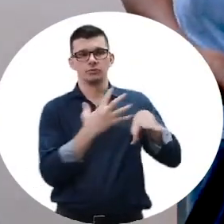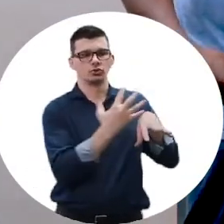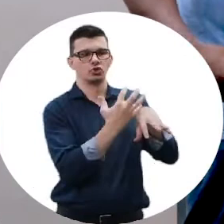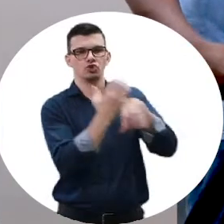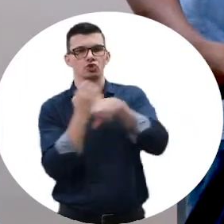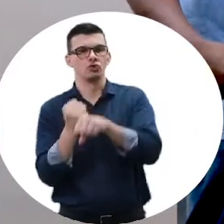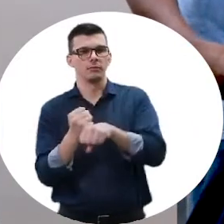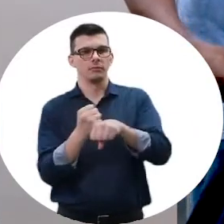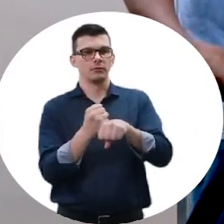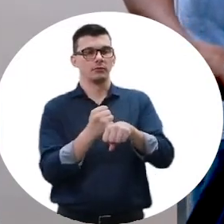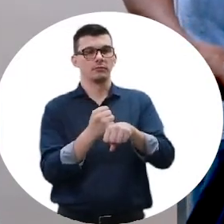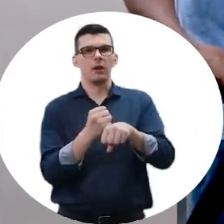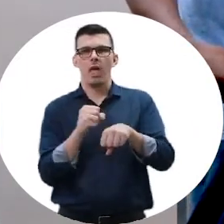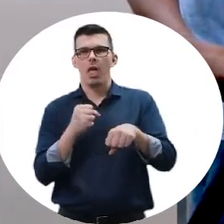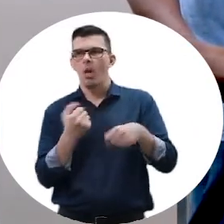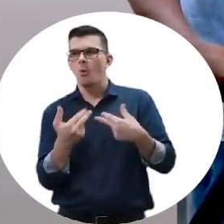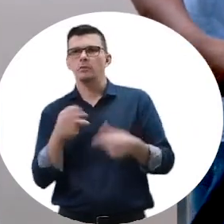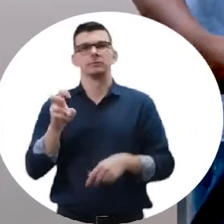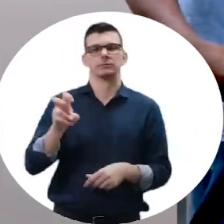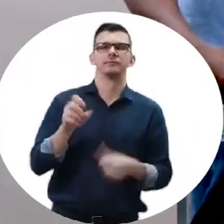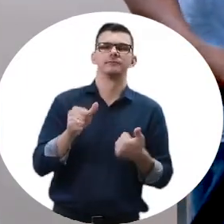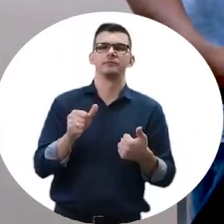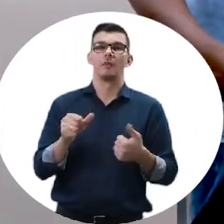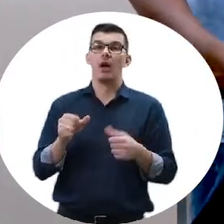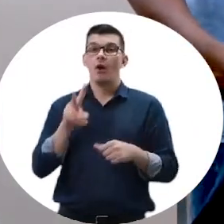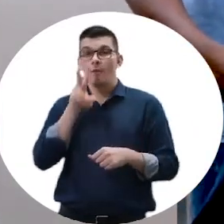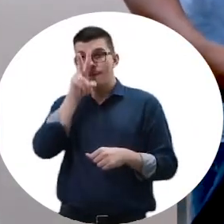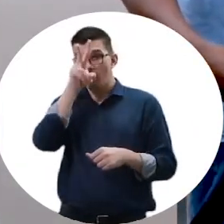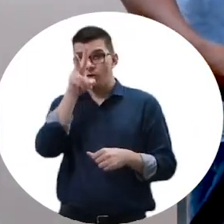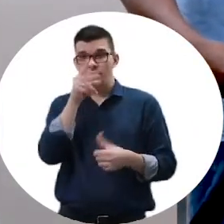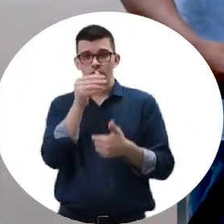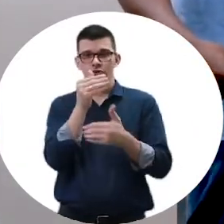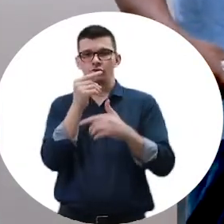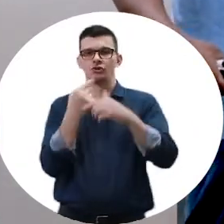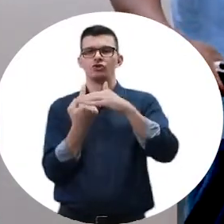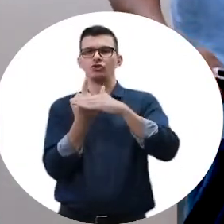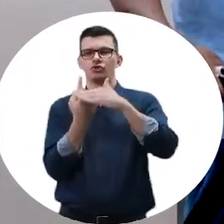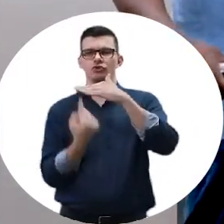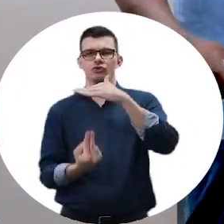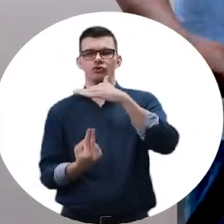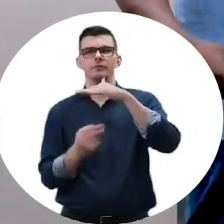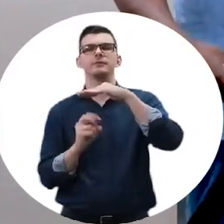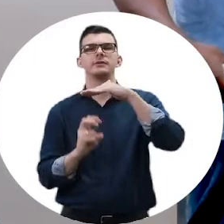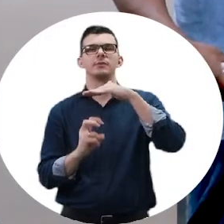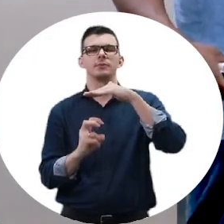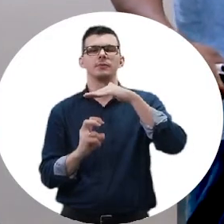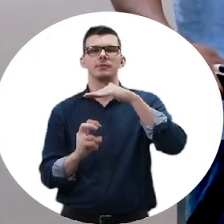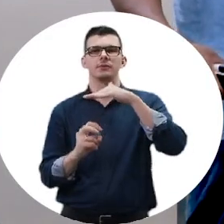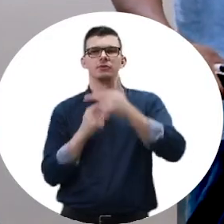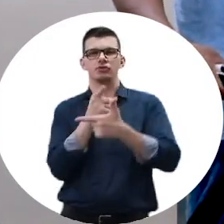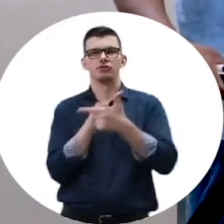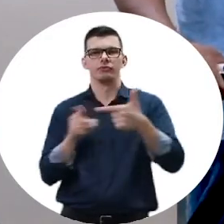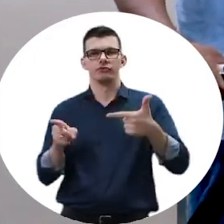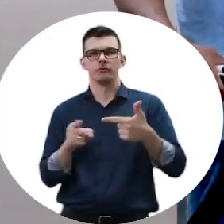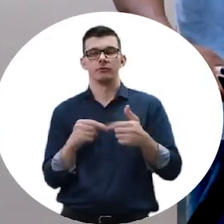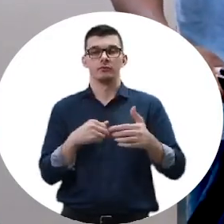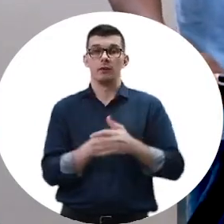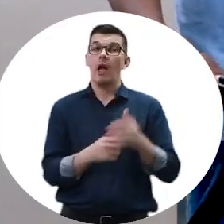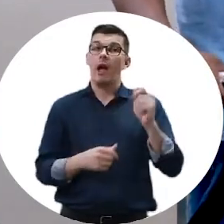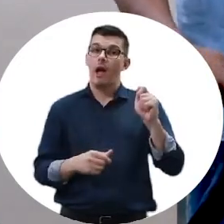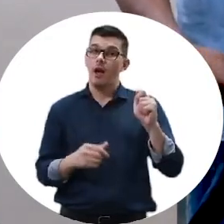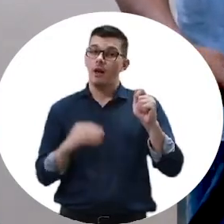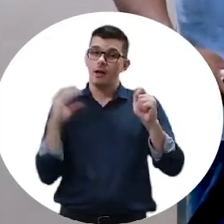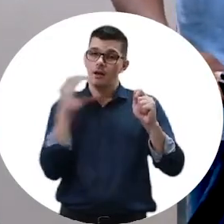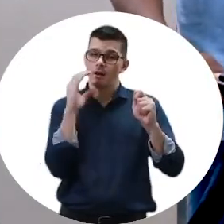somar as massas. A soma da massa é quanto? 5. Pega a força e divide pela soma da massa. 20 dividido por 5, 4.